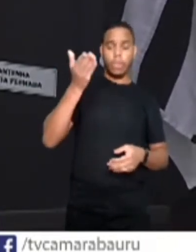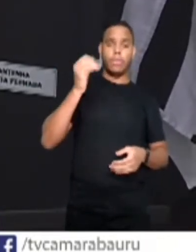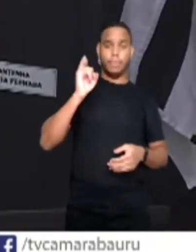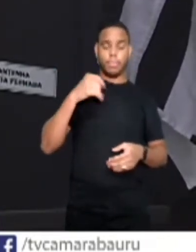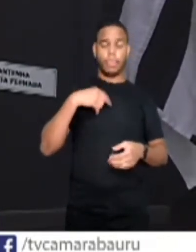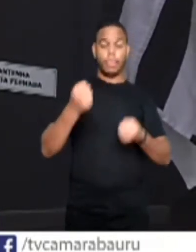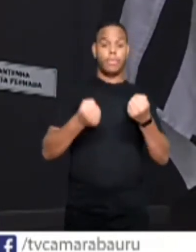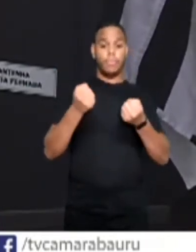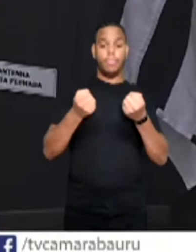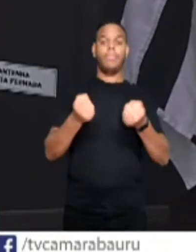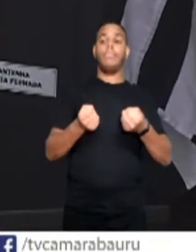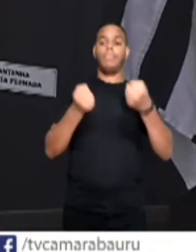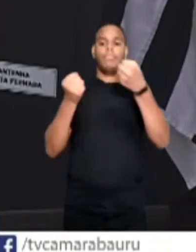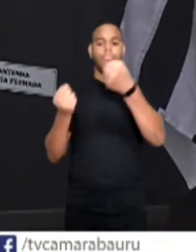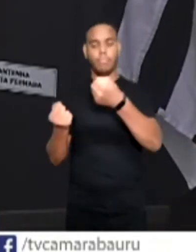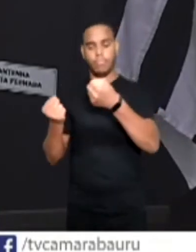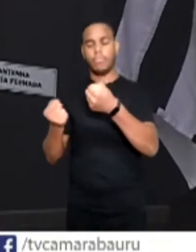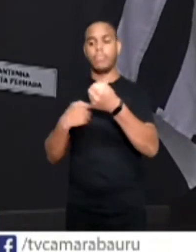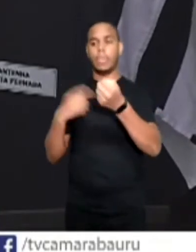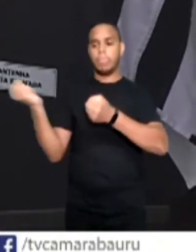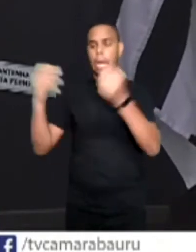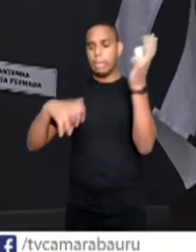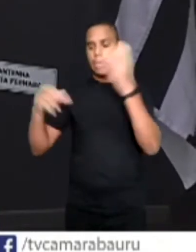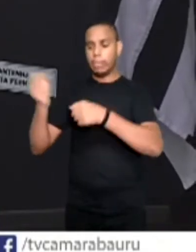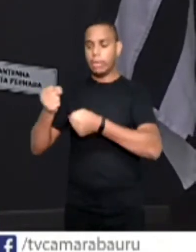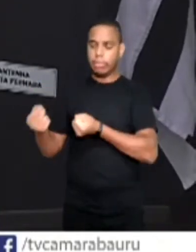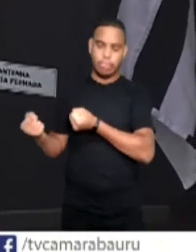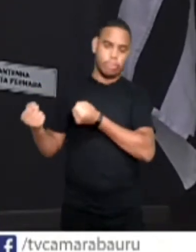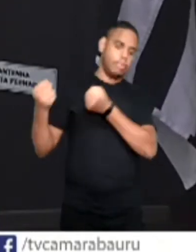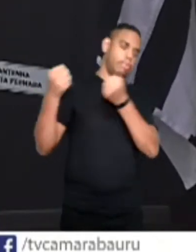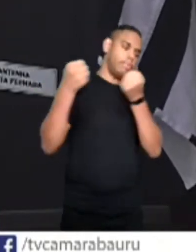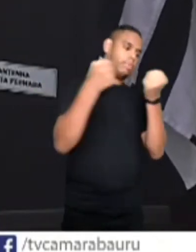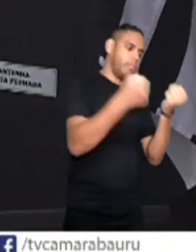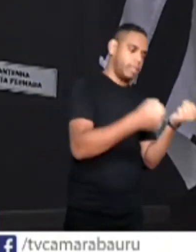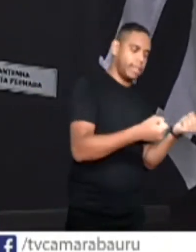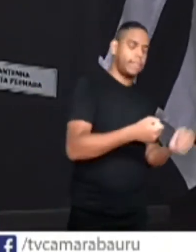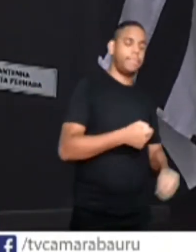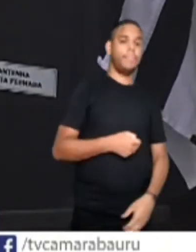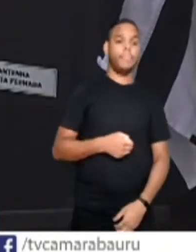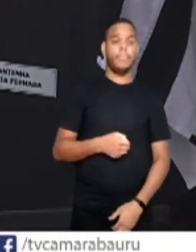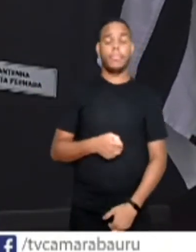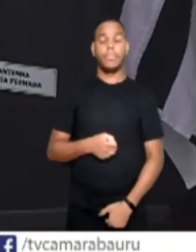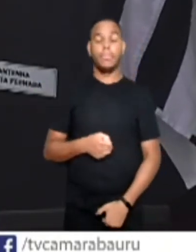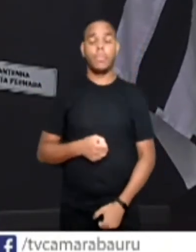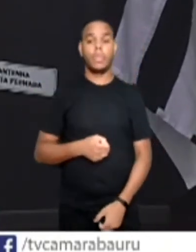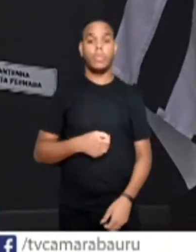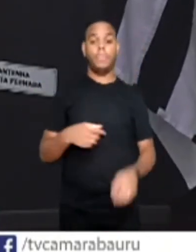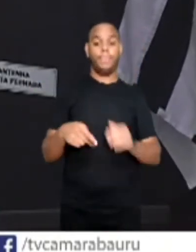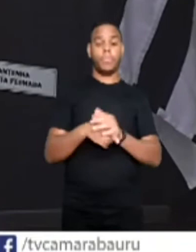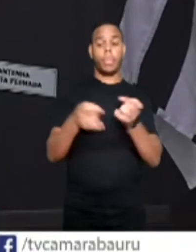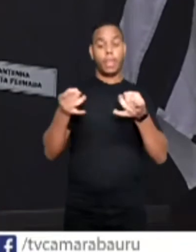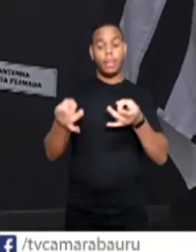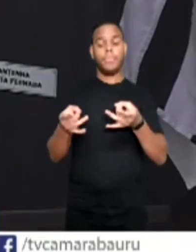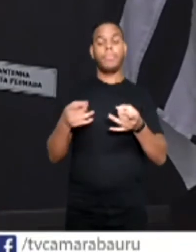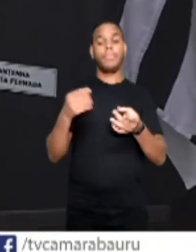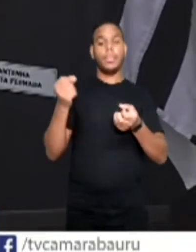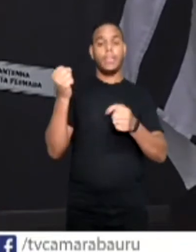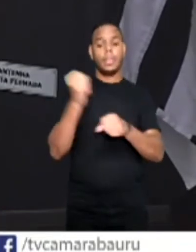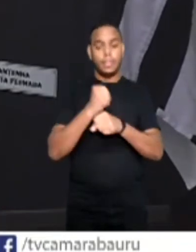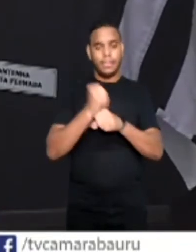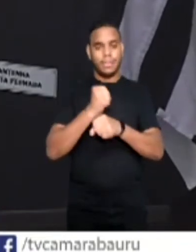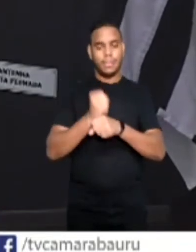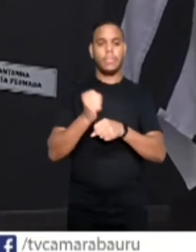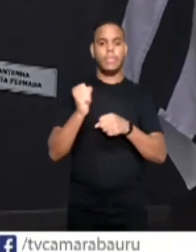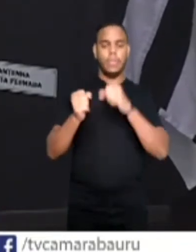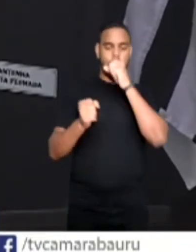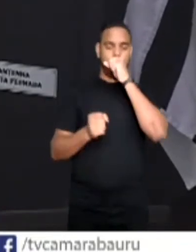para você fazer o descarte desse material da construção civil, quando você tem, né, para que descartar, é